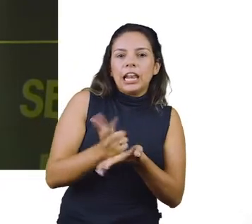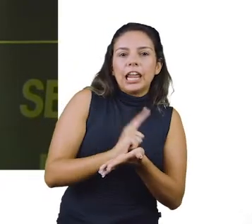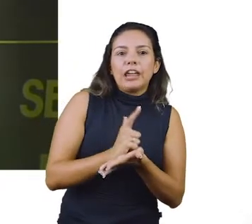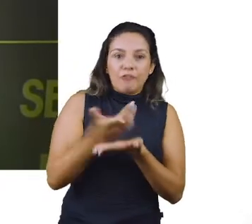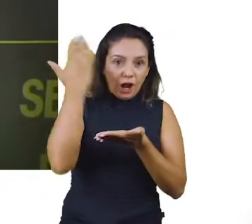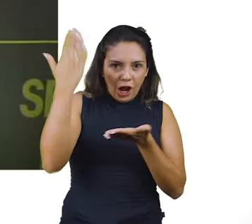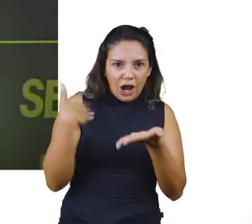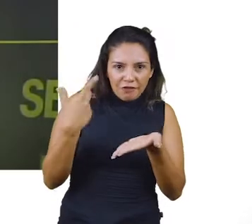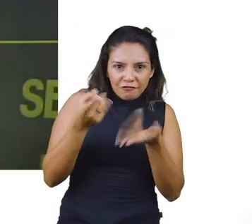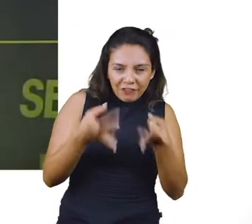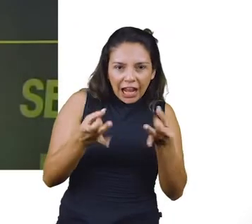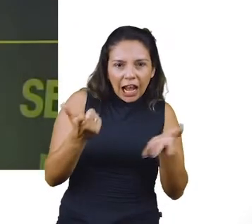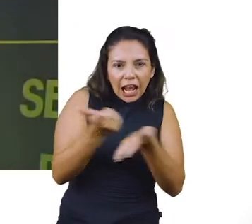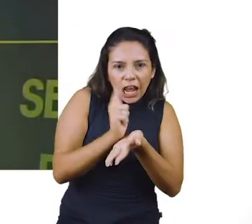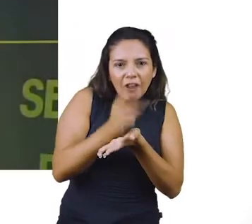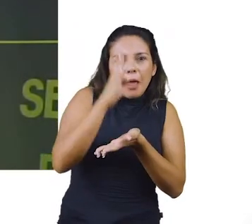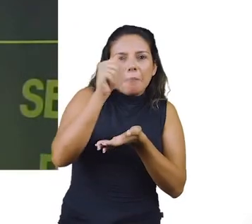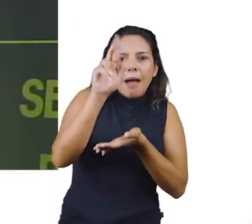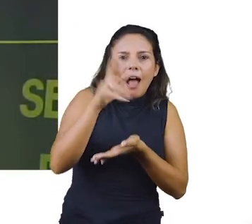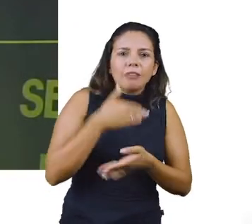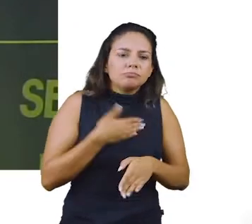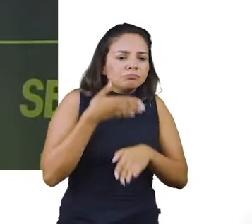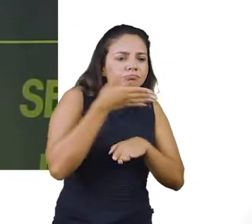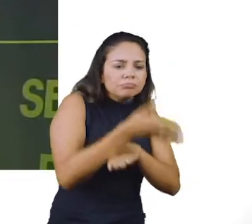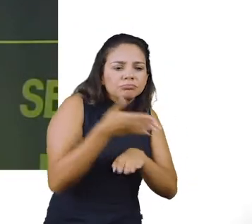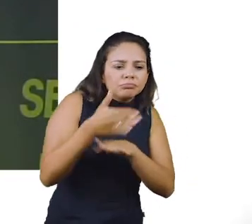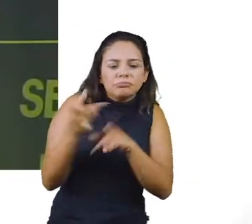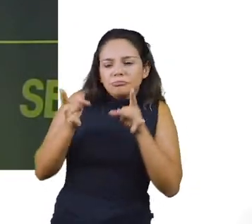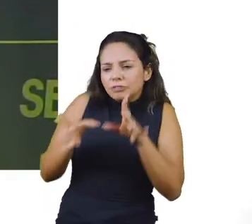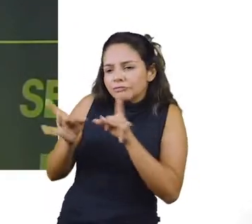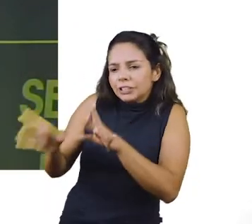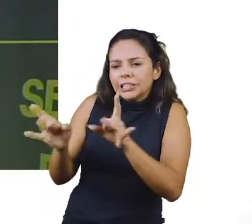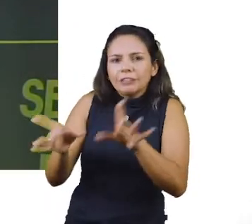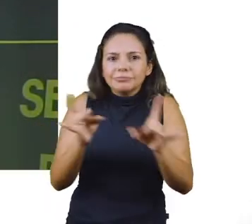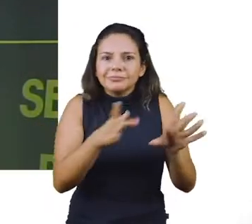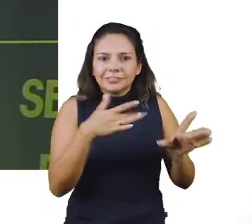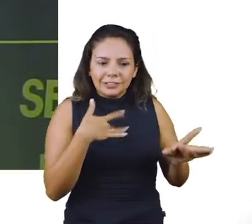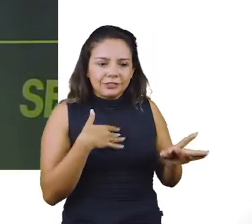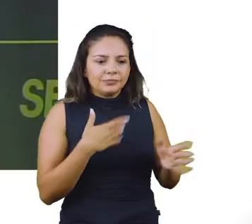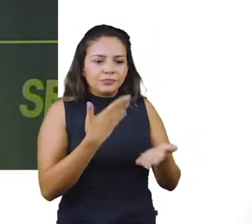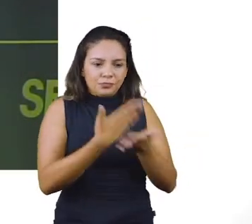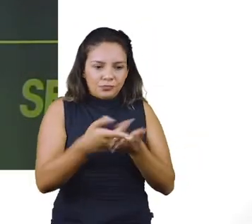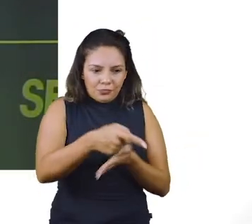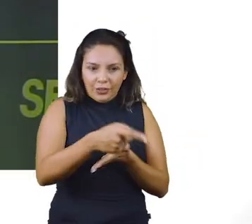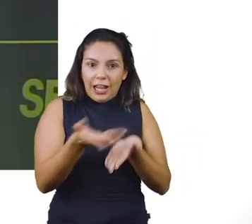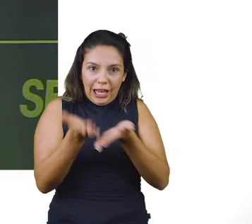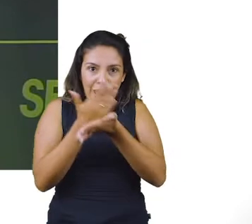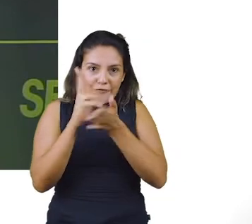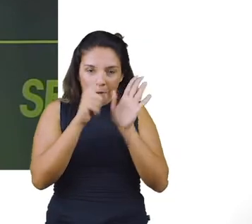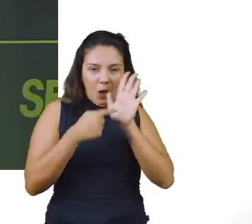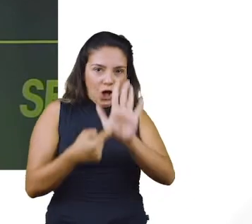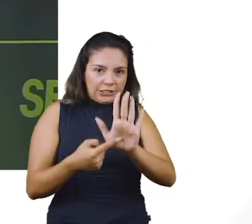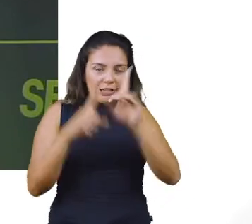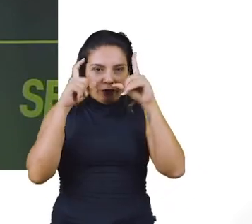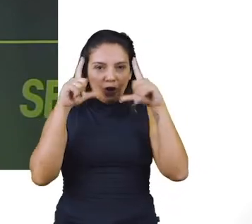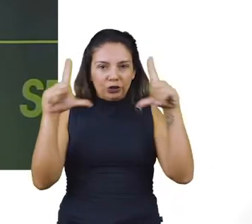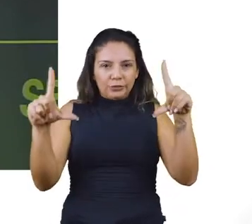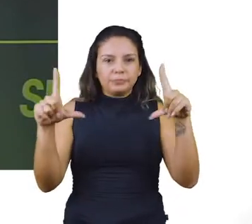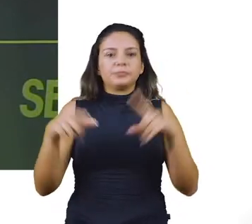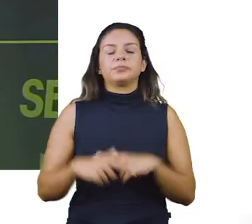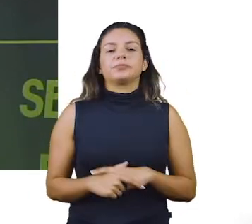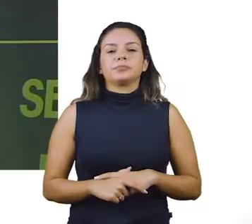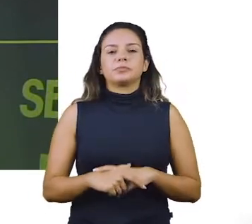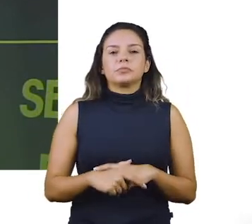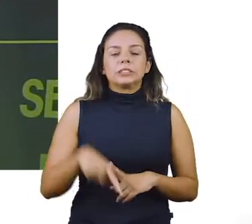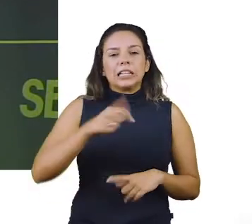em bar, que eu lancei esse meu primeiro livro. Carlos Herculano segura o seu livro O Sol nas Paredes. A capa